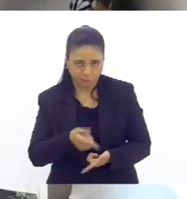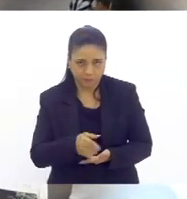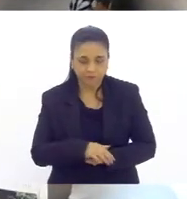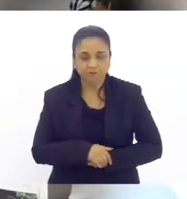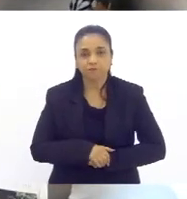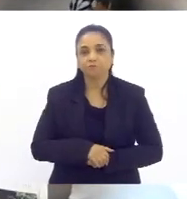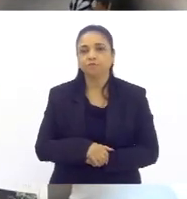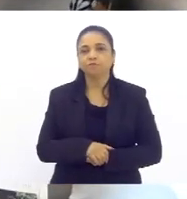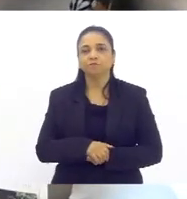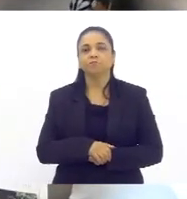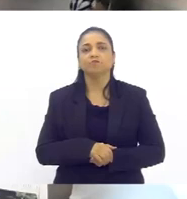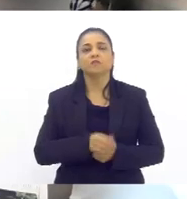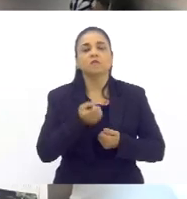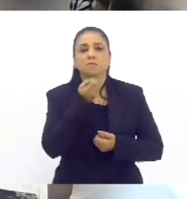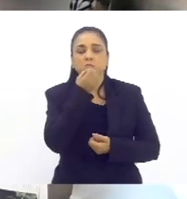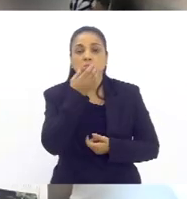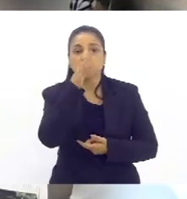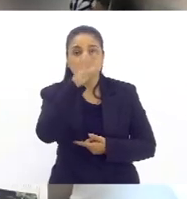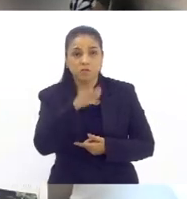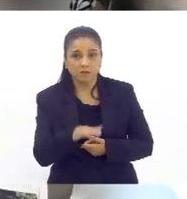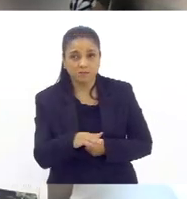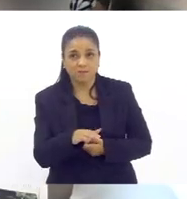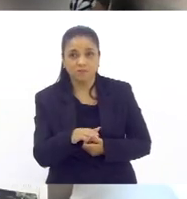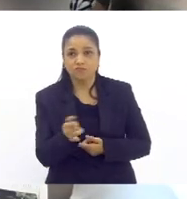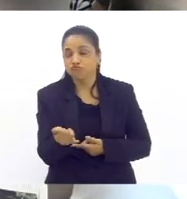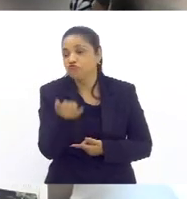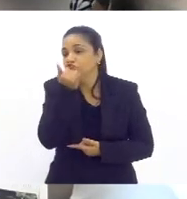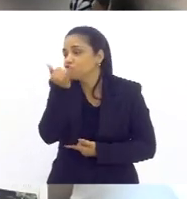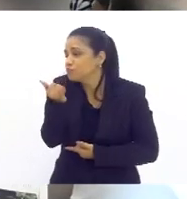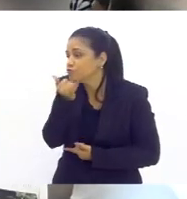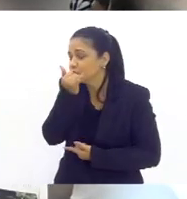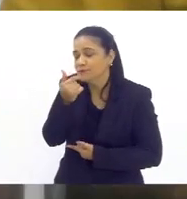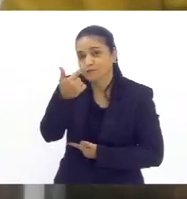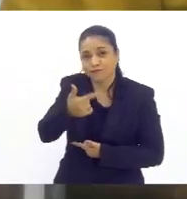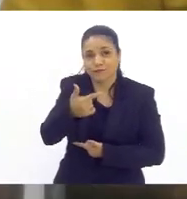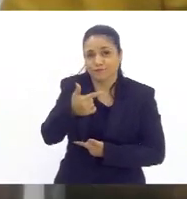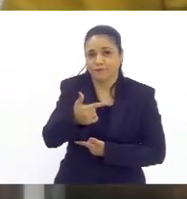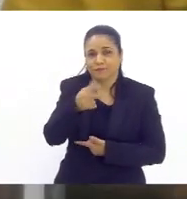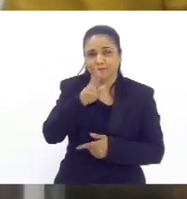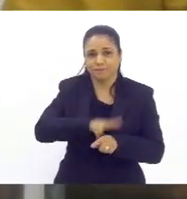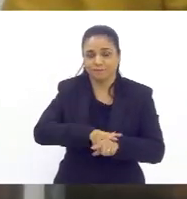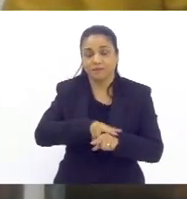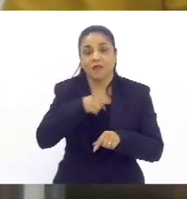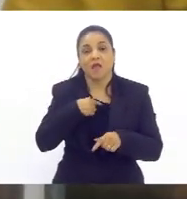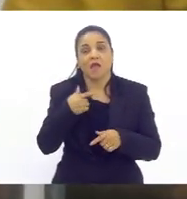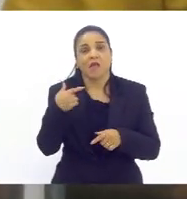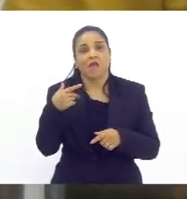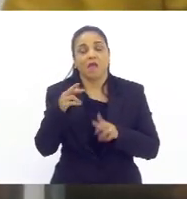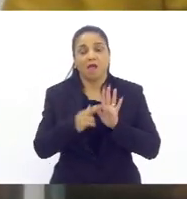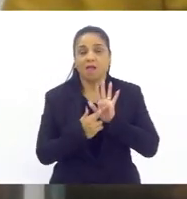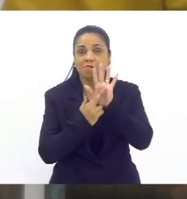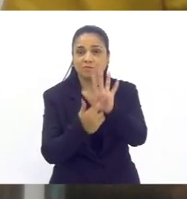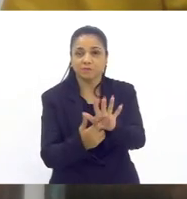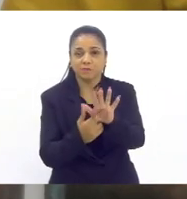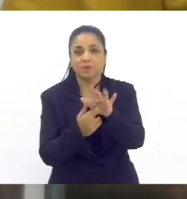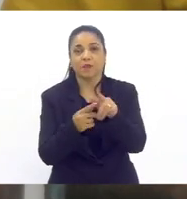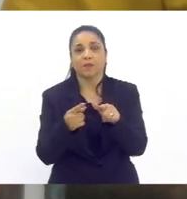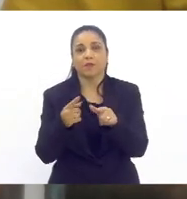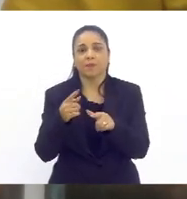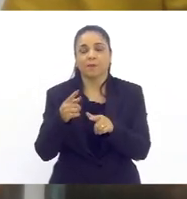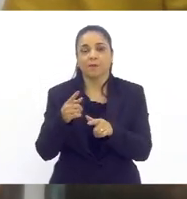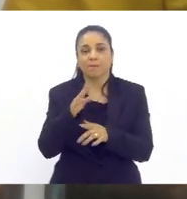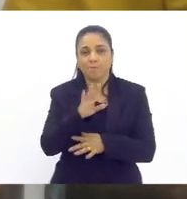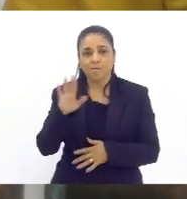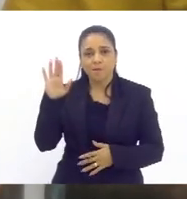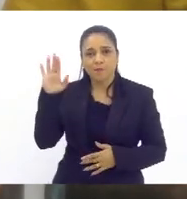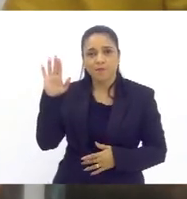Boa tarde a todos e a todas esqueci já a segunda vez tá aqui presente também representação do mandato do deputado federal